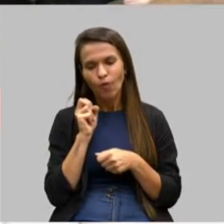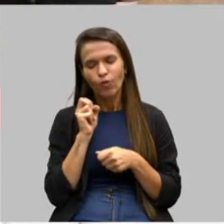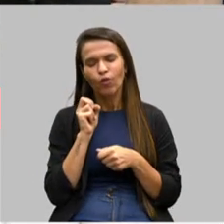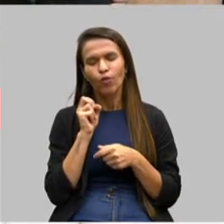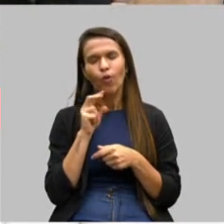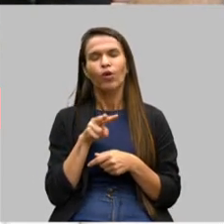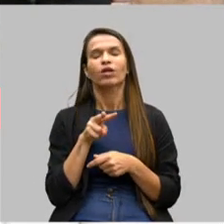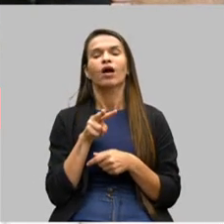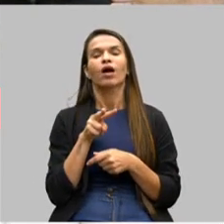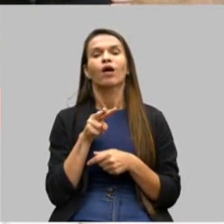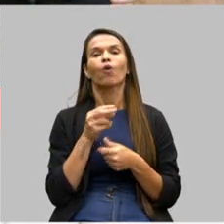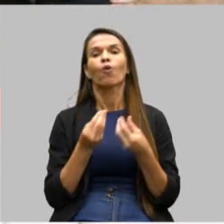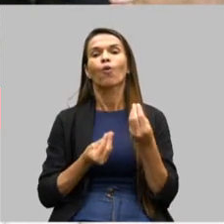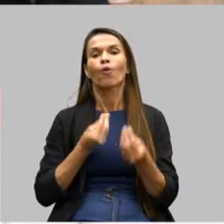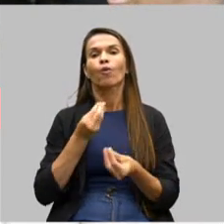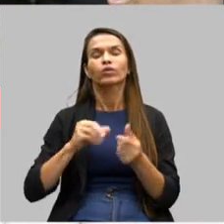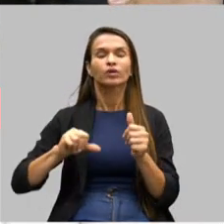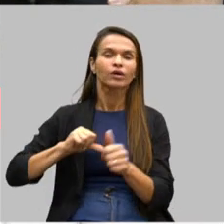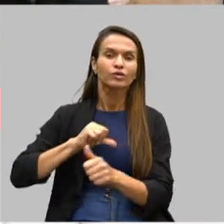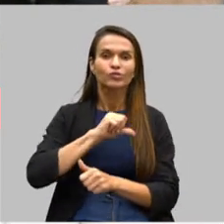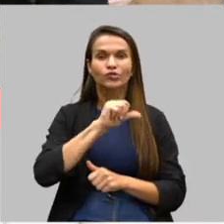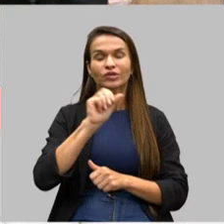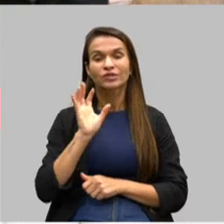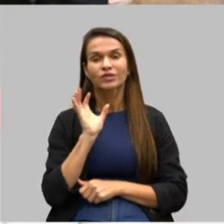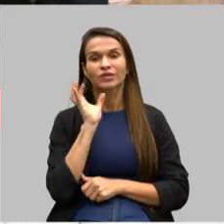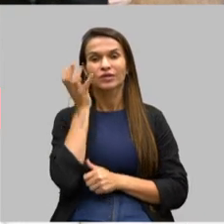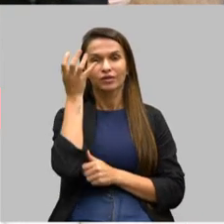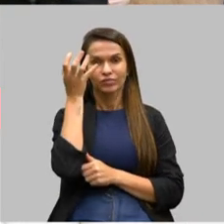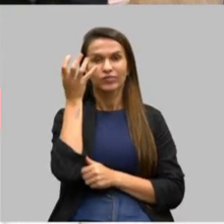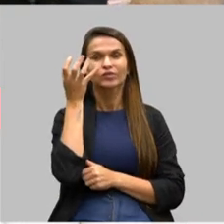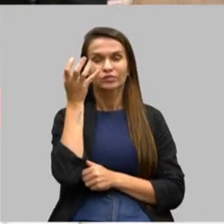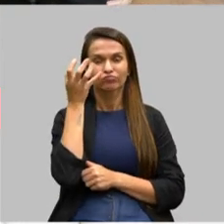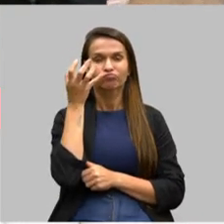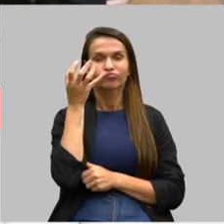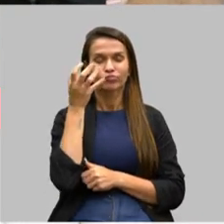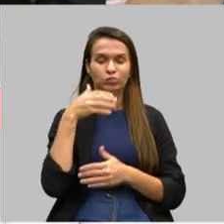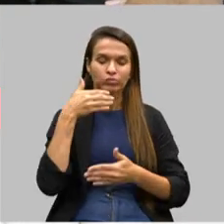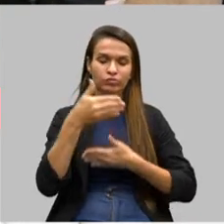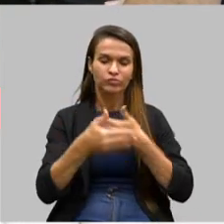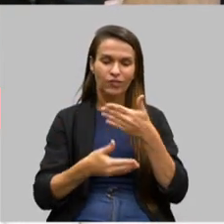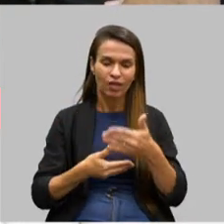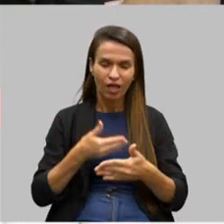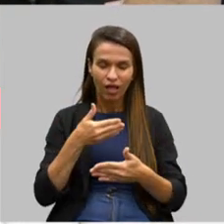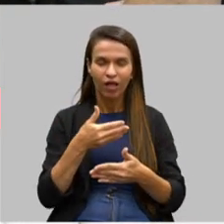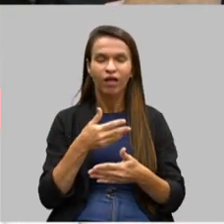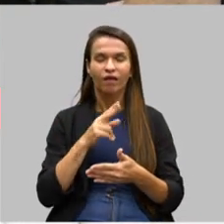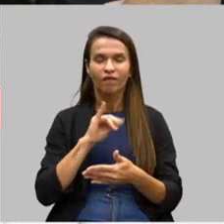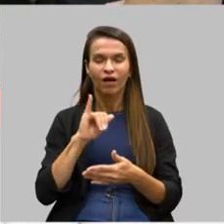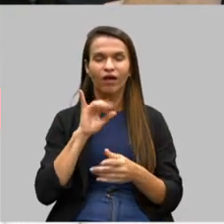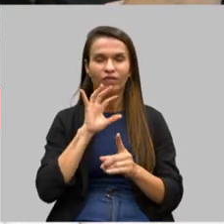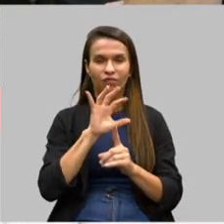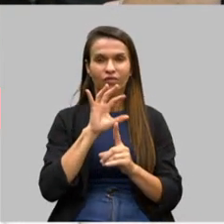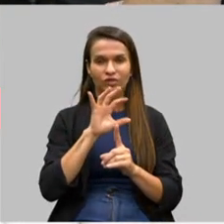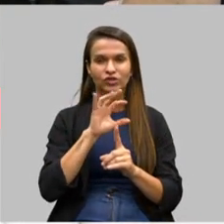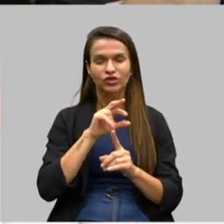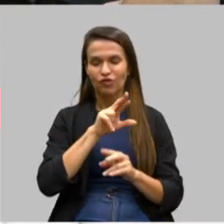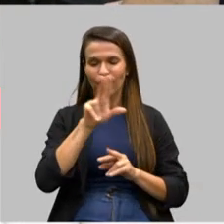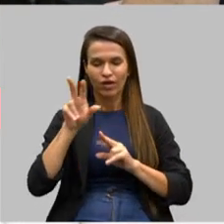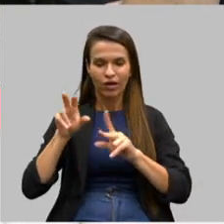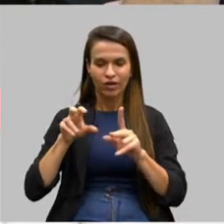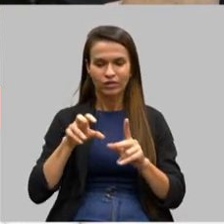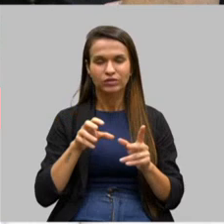as mudanças climáticas em curso vão afetar diferentes setores